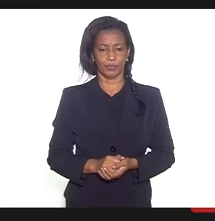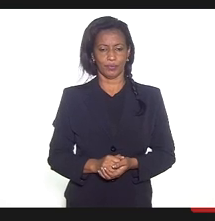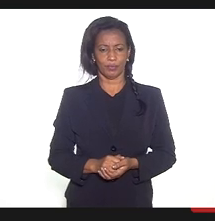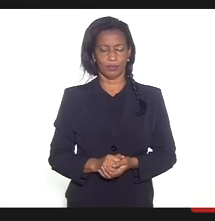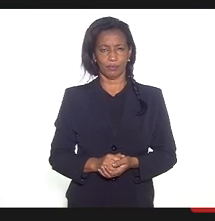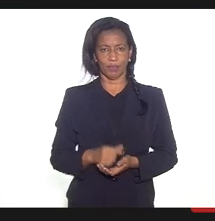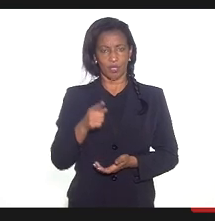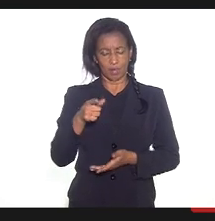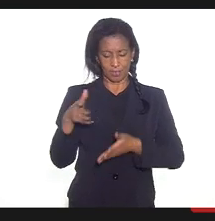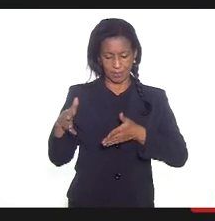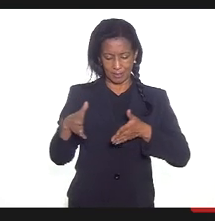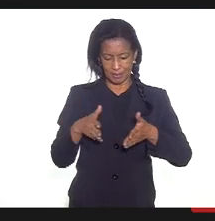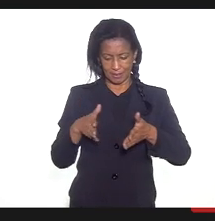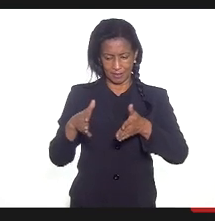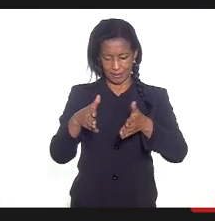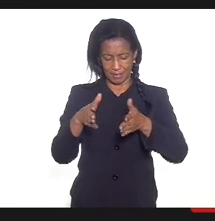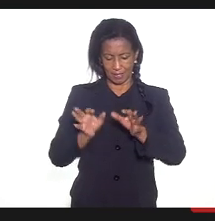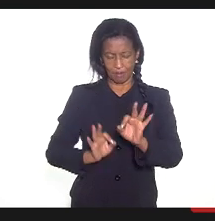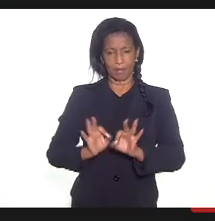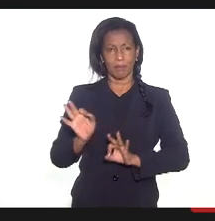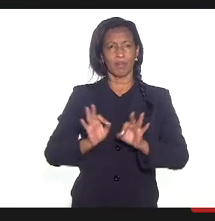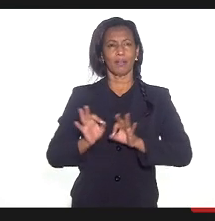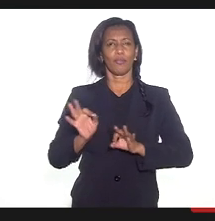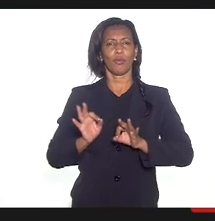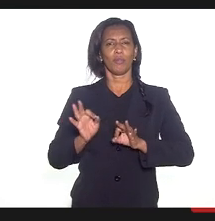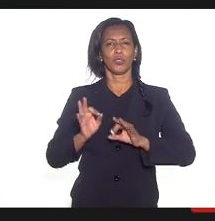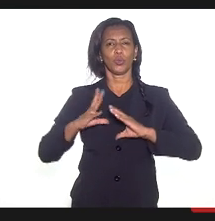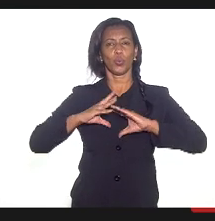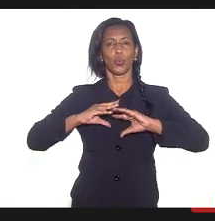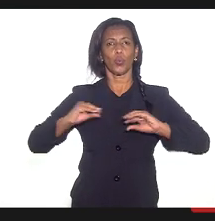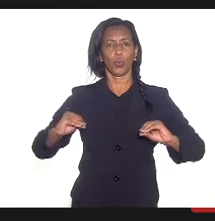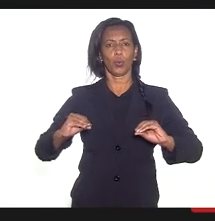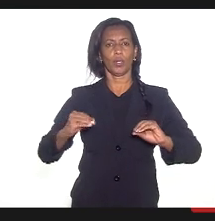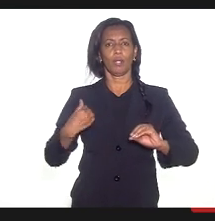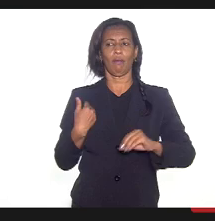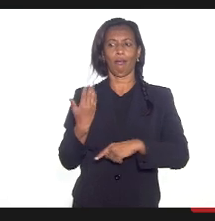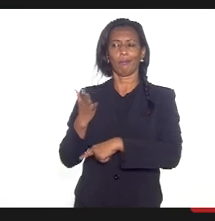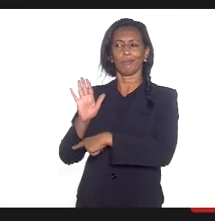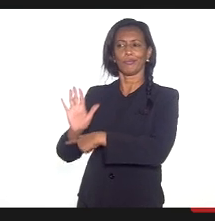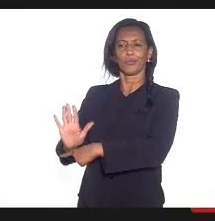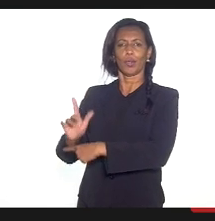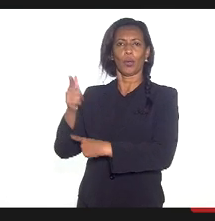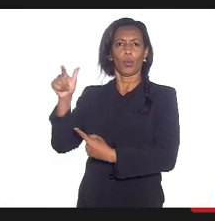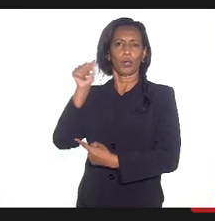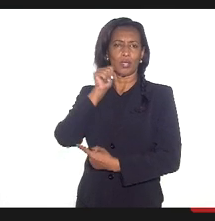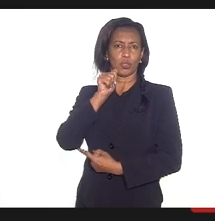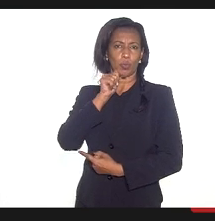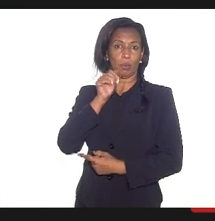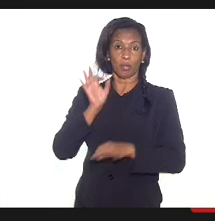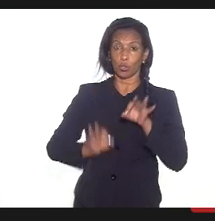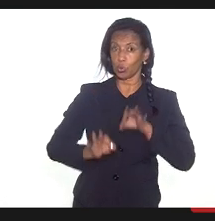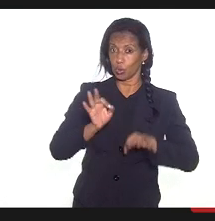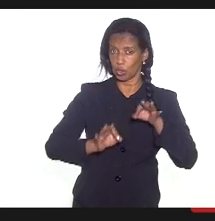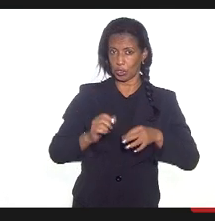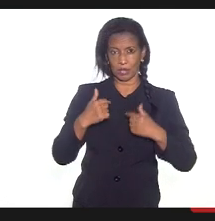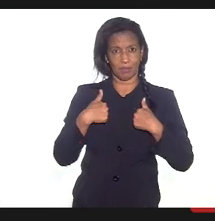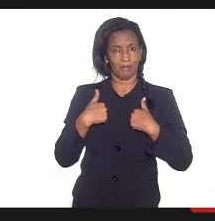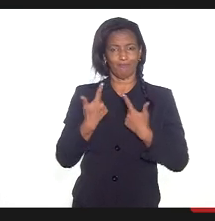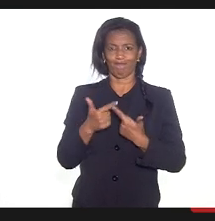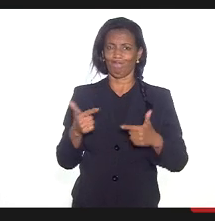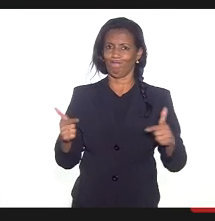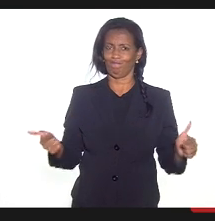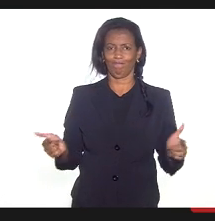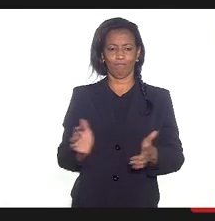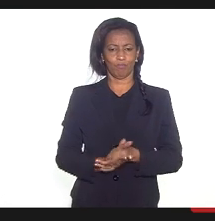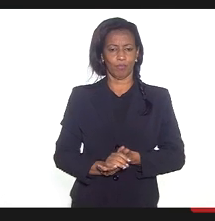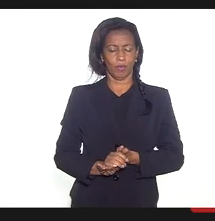dessa estrada que a melhor forma de cura é curar outras mulheres, porque justiça mesmo eu não tive no meu caso, né? Por um erro